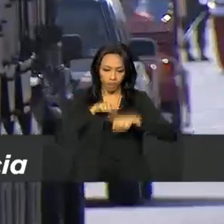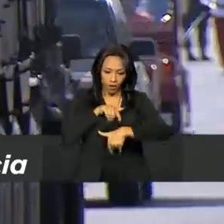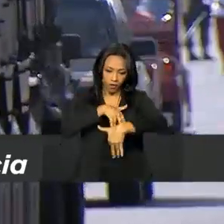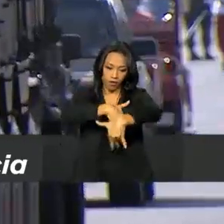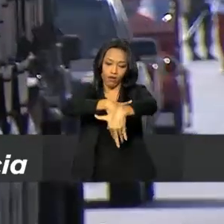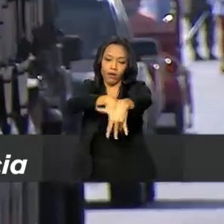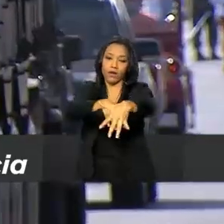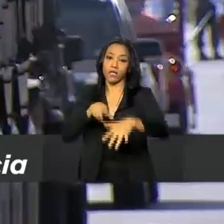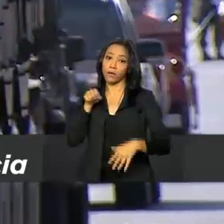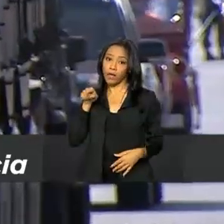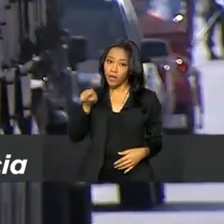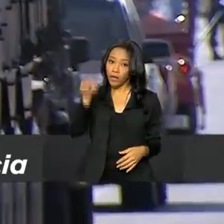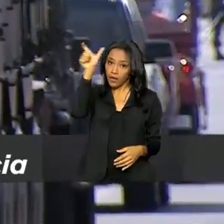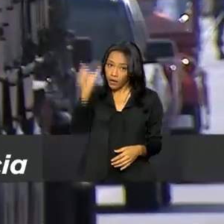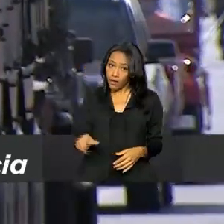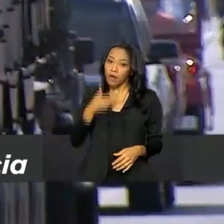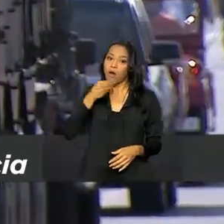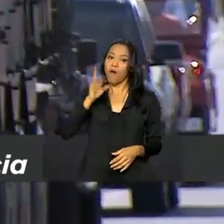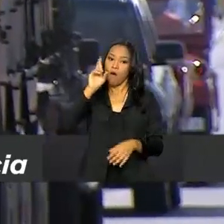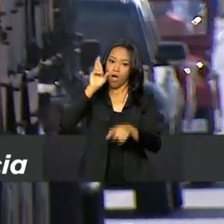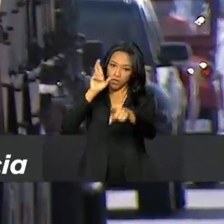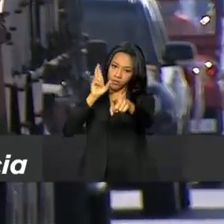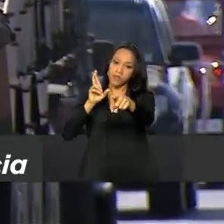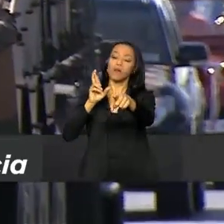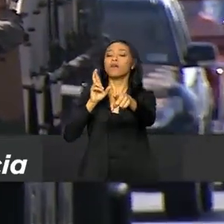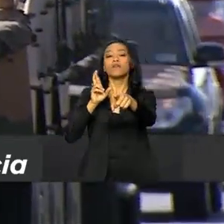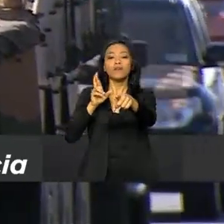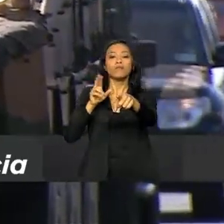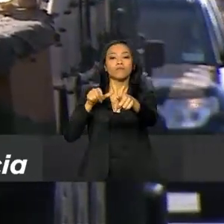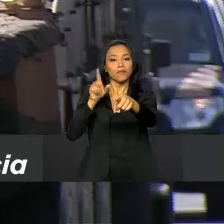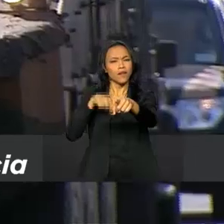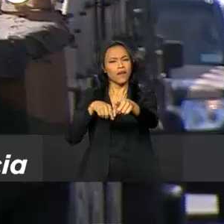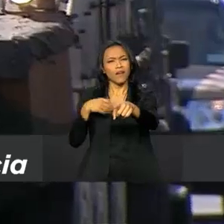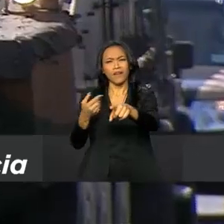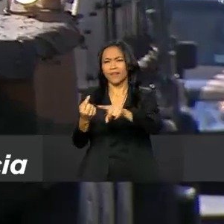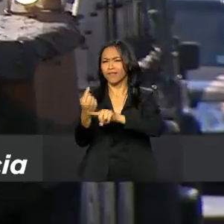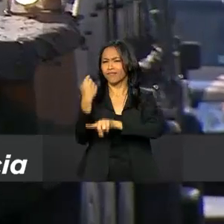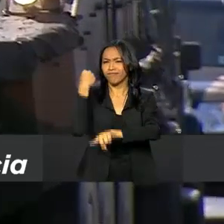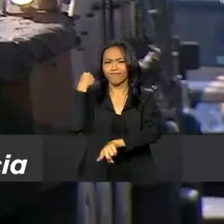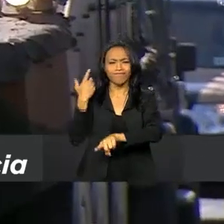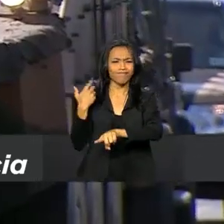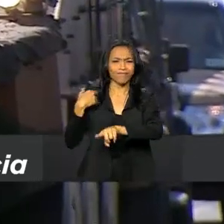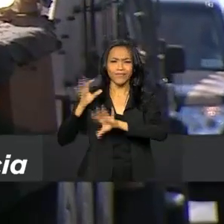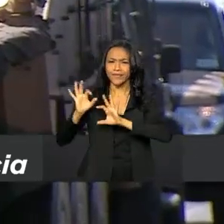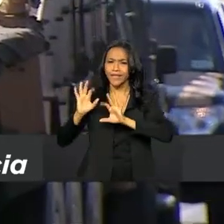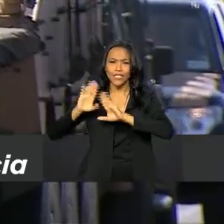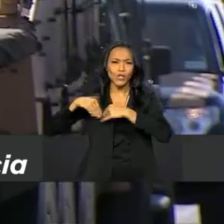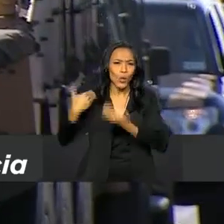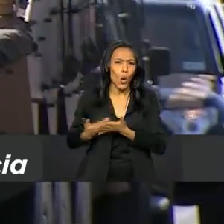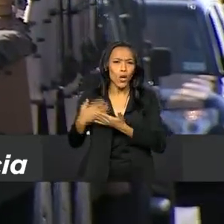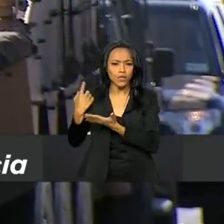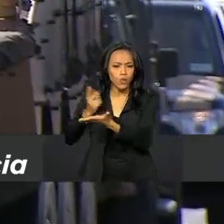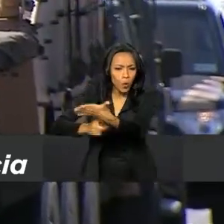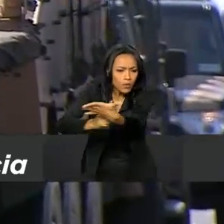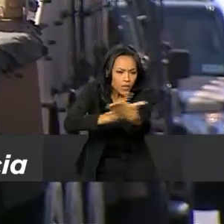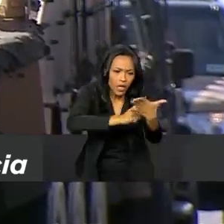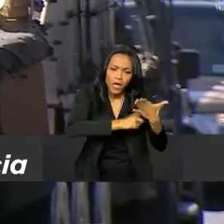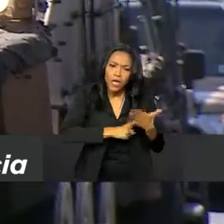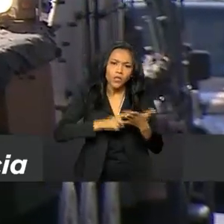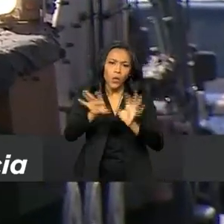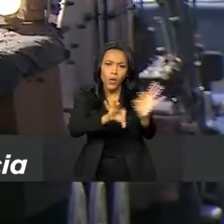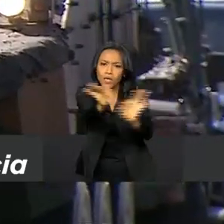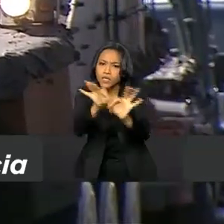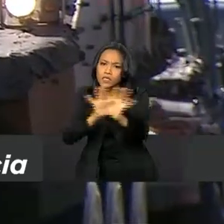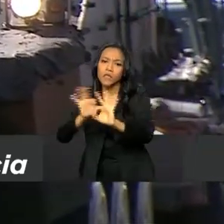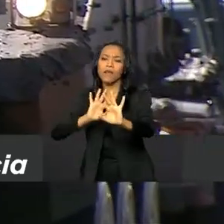responsável por todo o desfile, desde da parte dos escolares, militares,